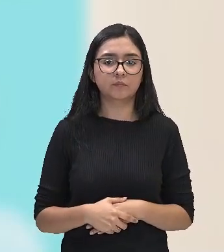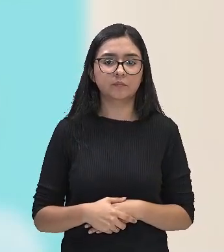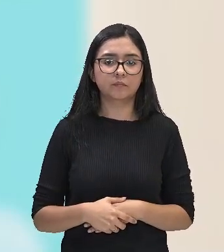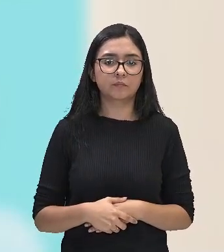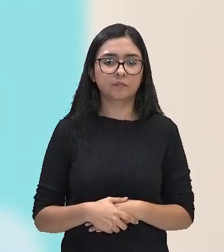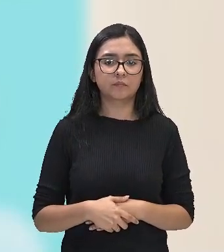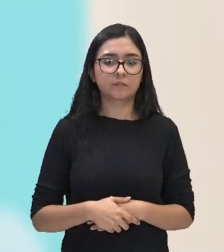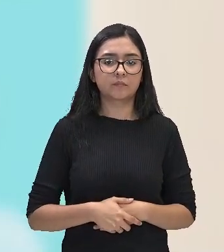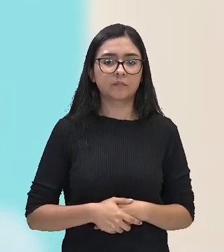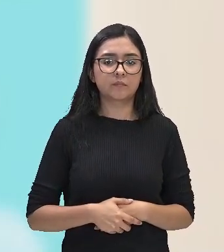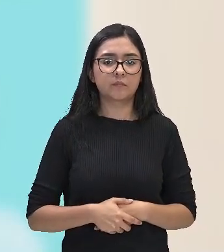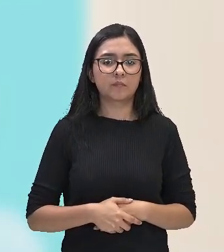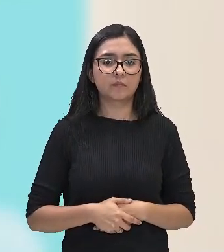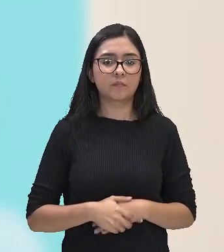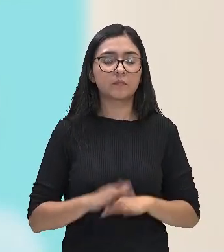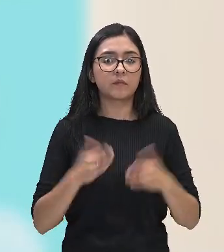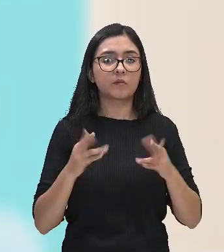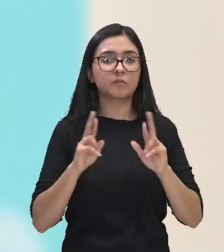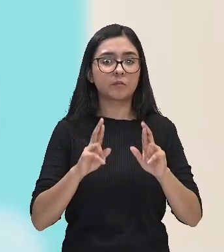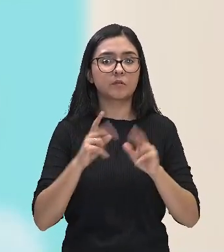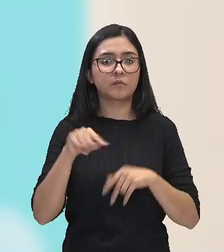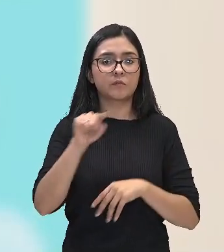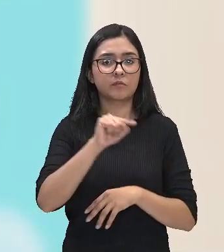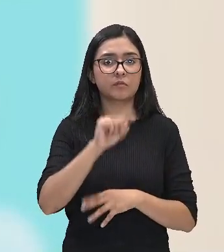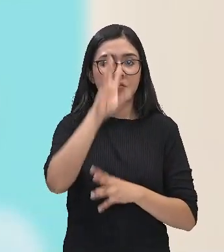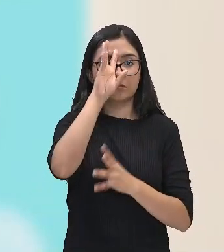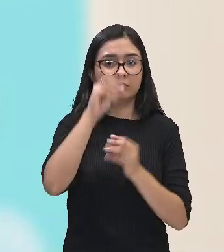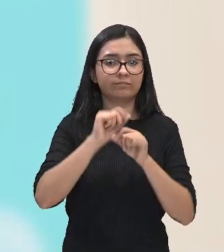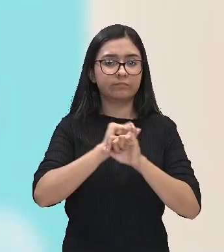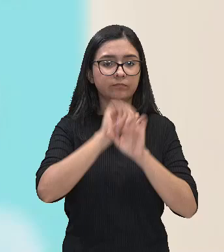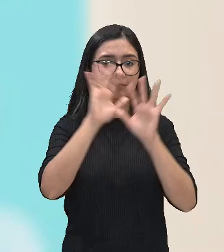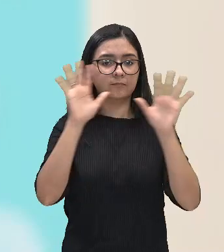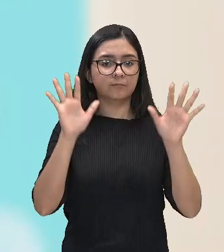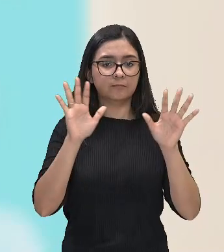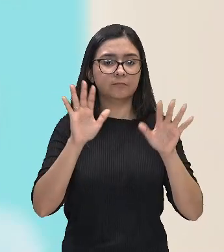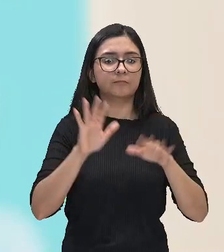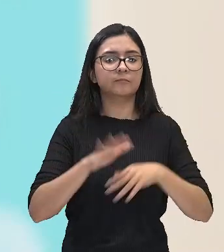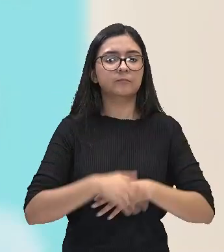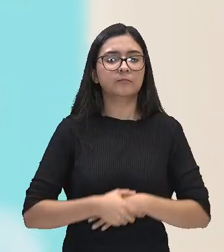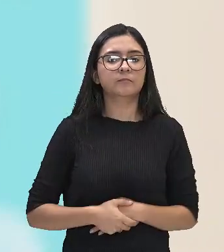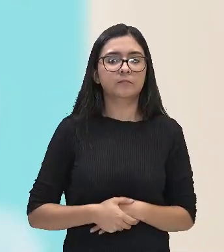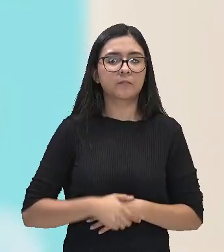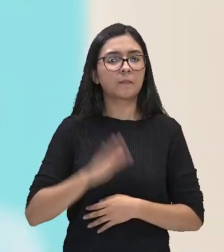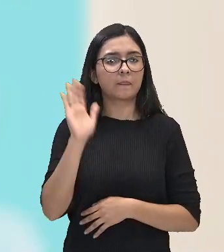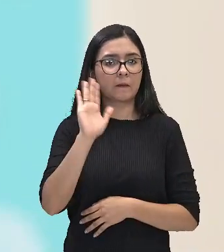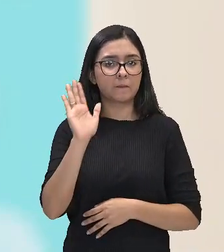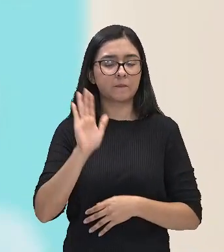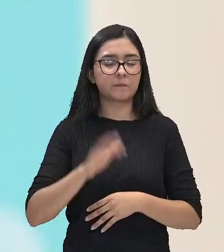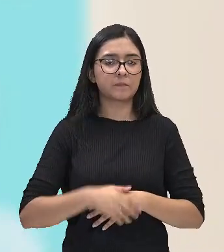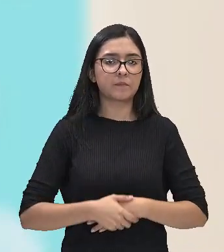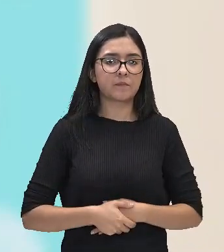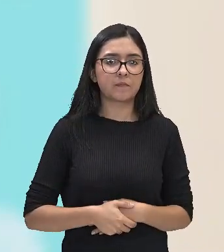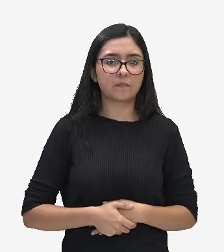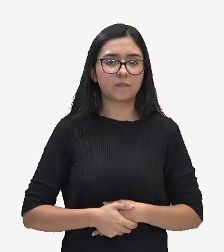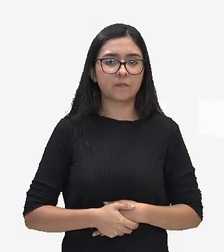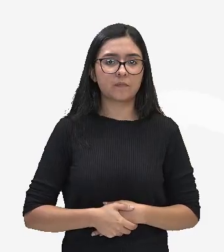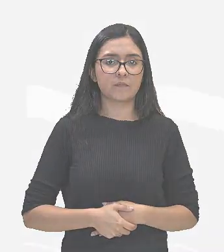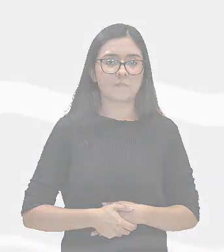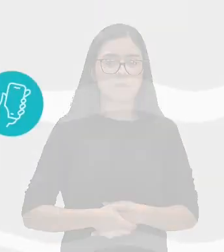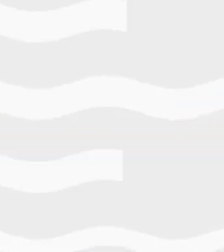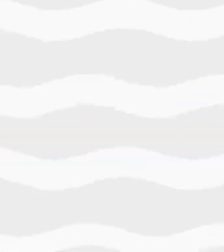né? Então, eu espero que vocês tenham compreendido e até a próxima revisão.